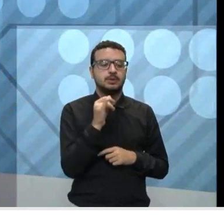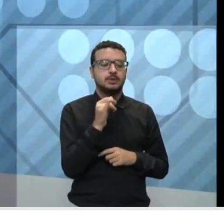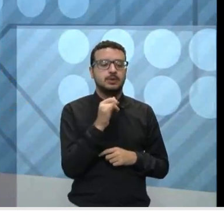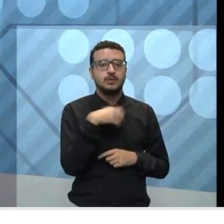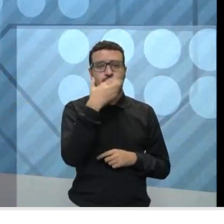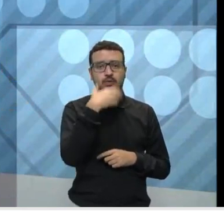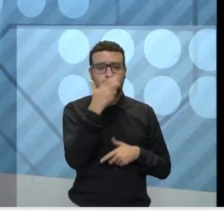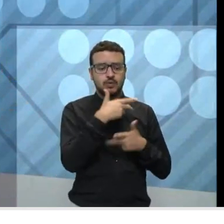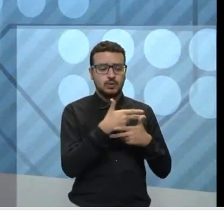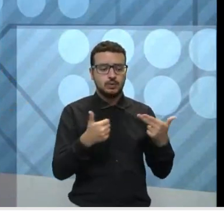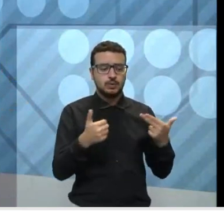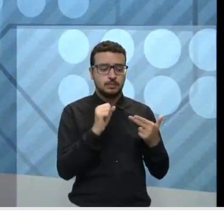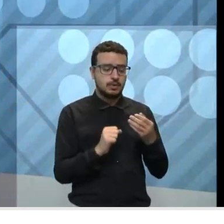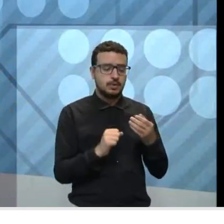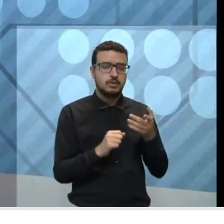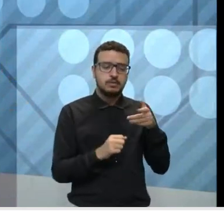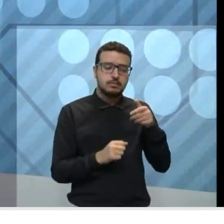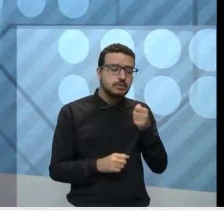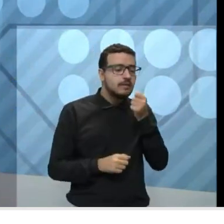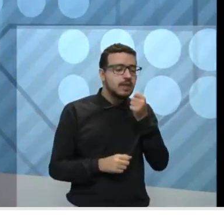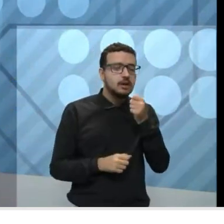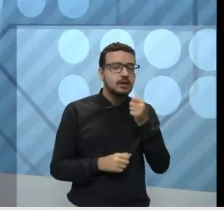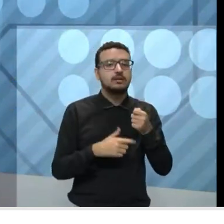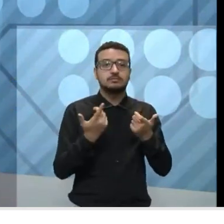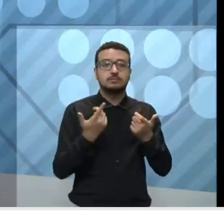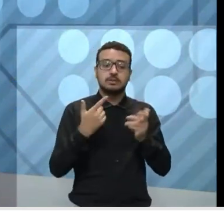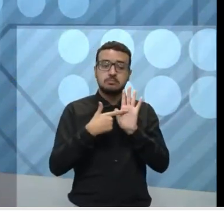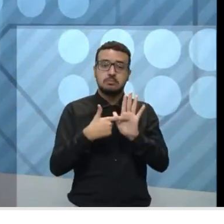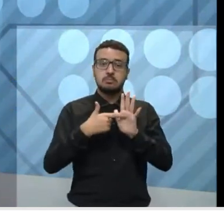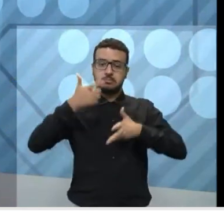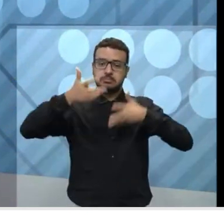recurso você pode ter na sua mão, porque a disciplina